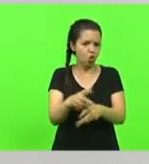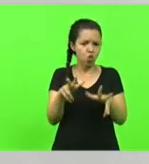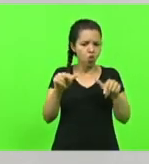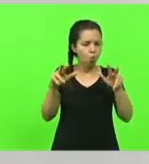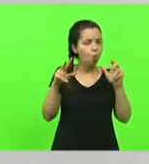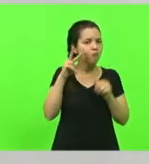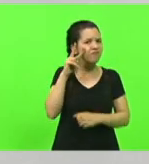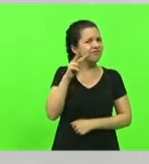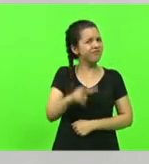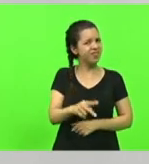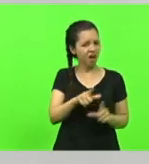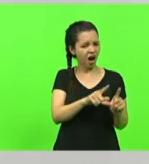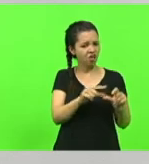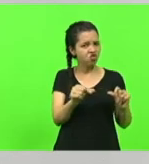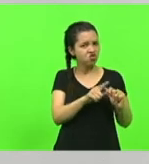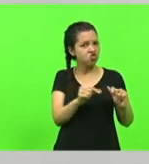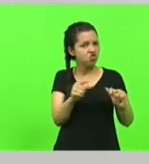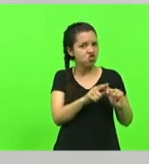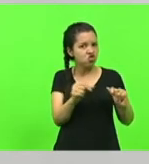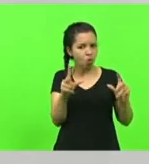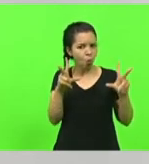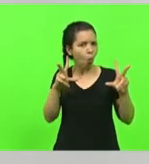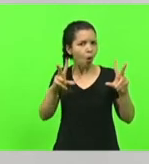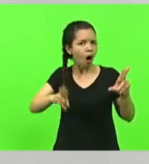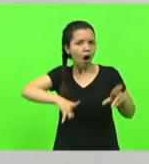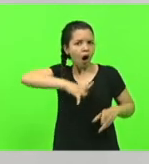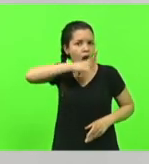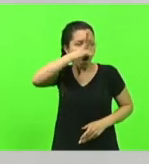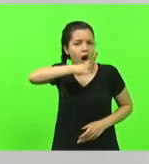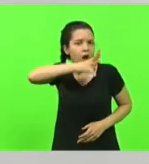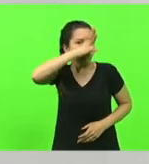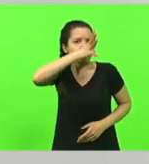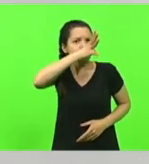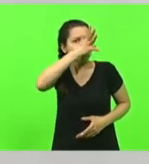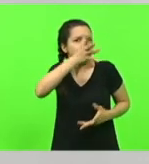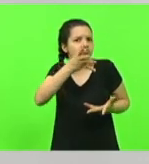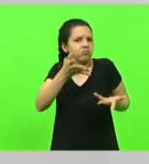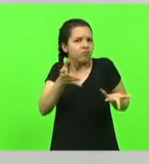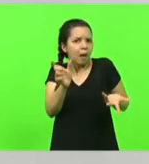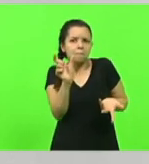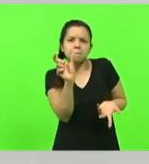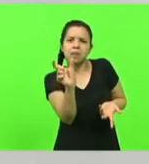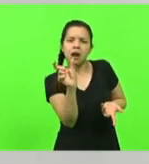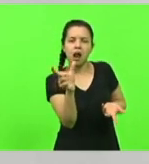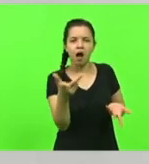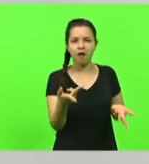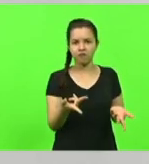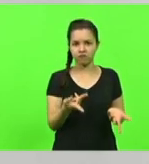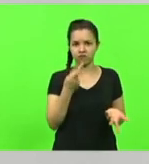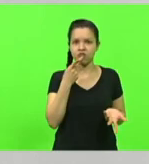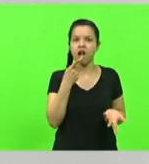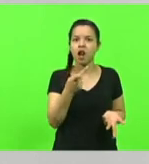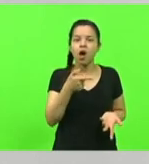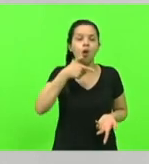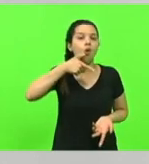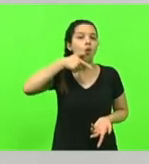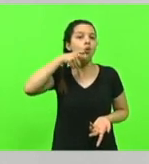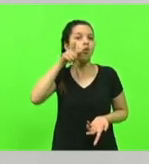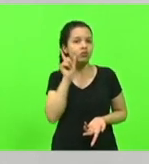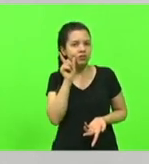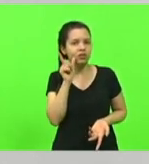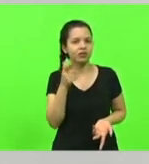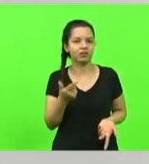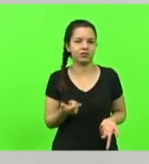parecido, tão extravagante como essa palavra, ela foi falada ontem, e eu